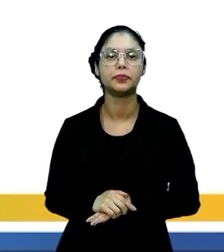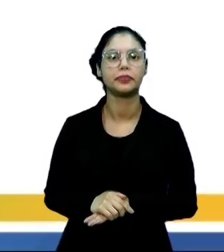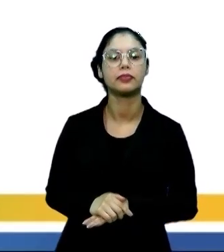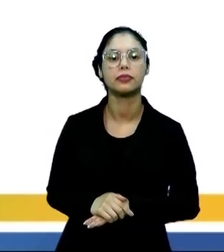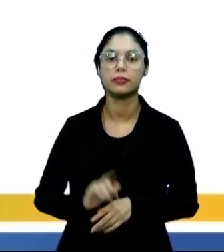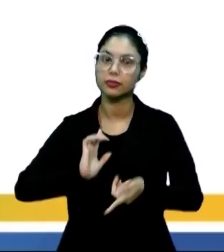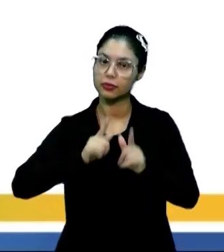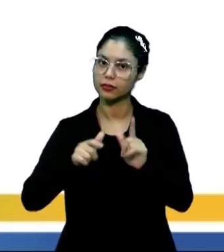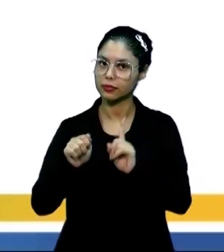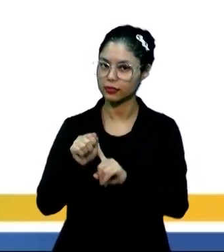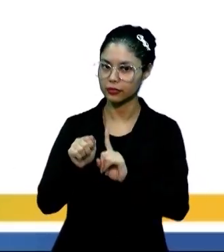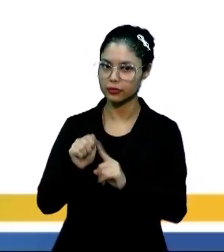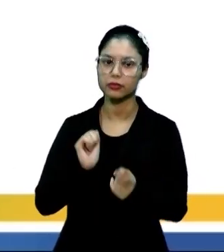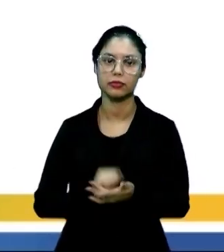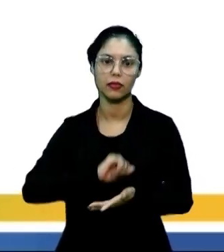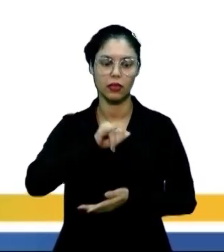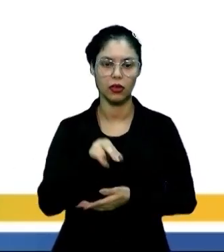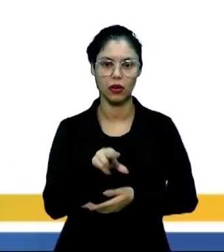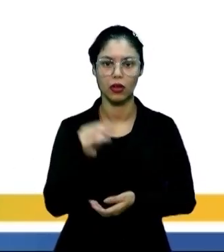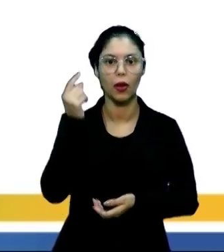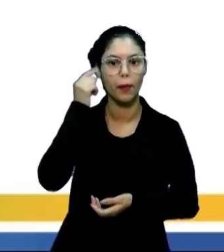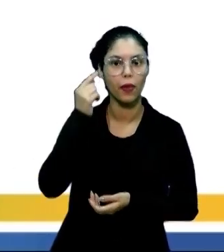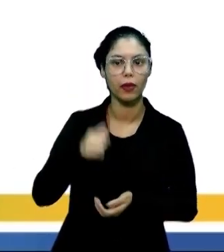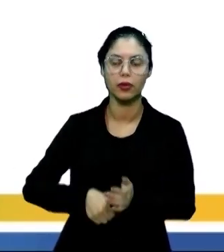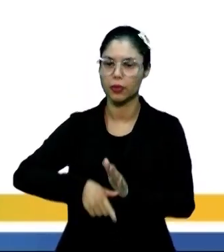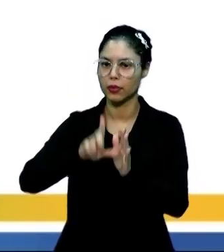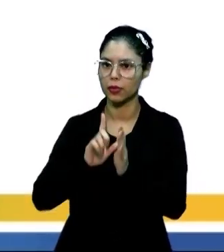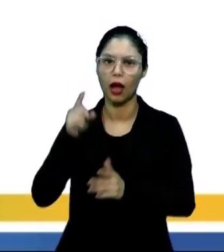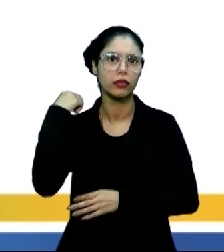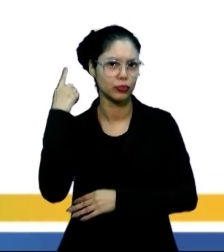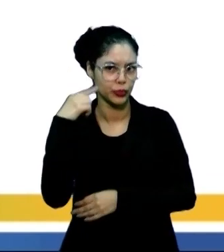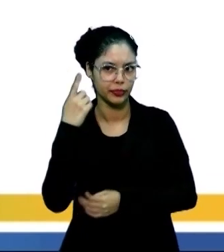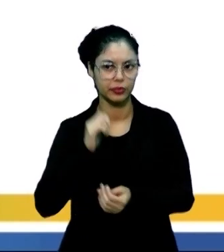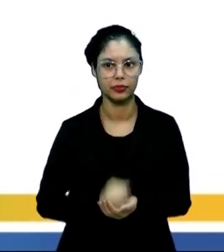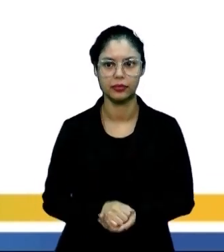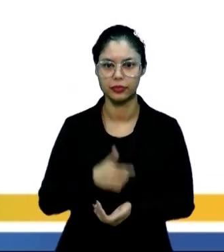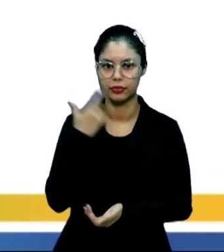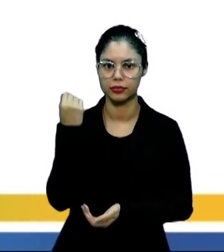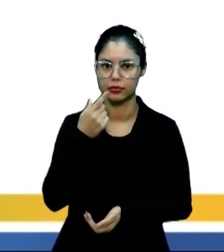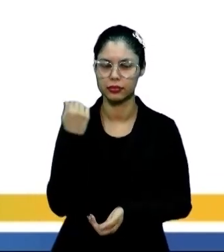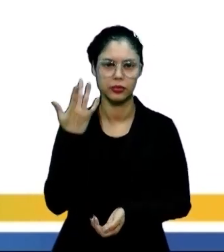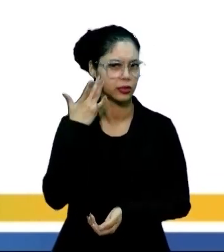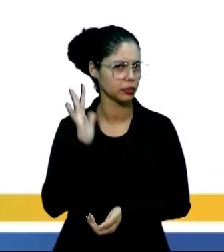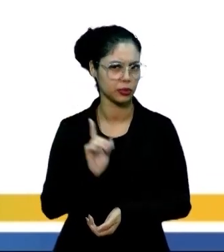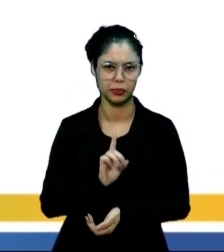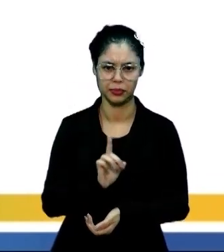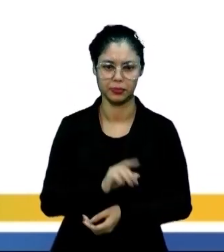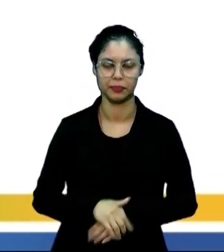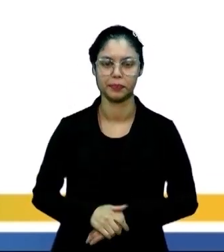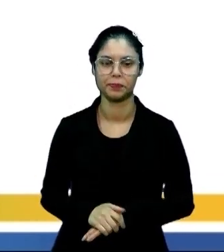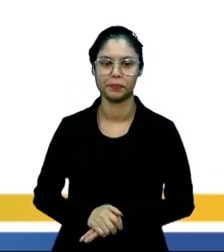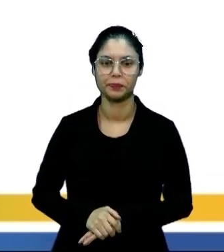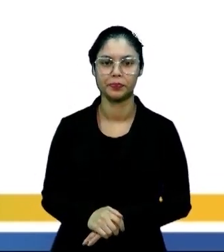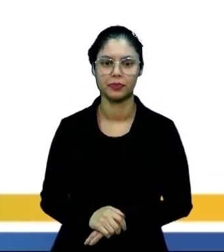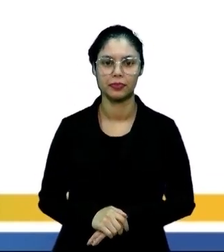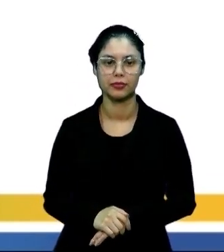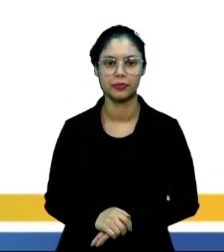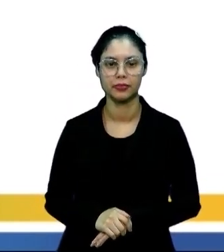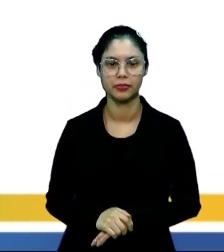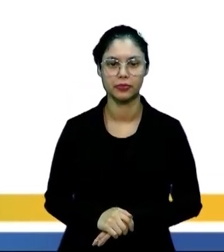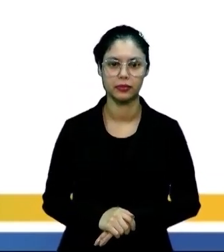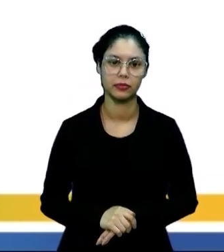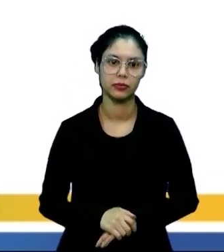Na letra A, John pensa que a ex-namorada é maluca e que Garfield não sabia disso. Letra